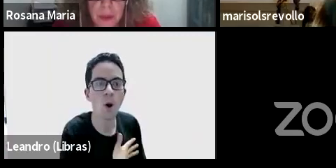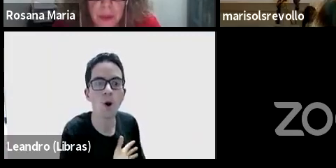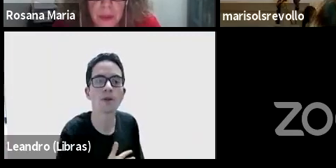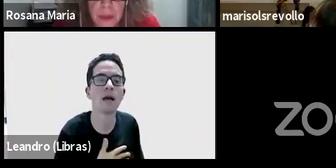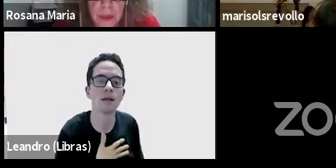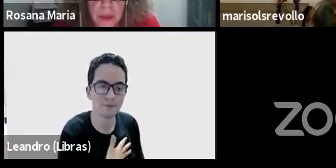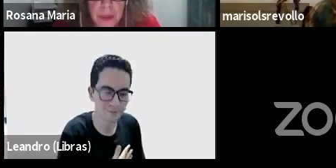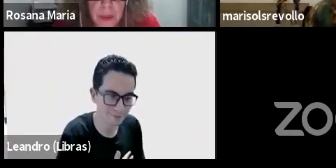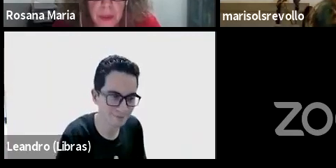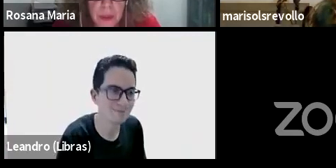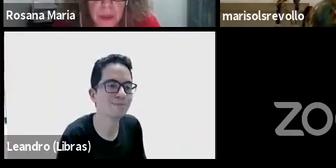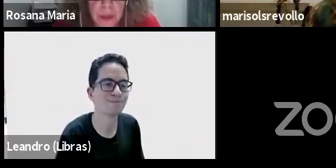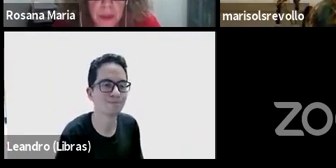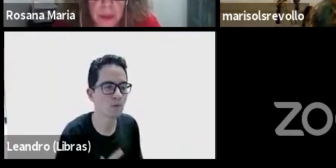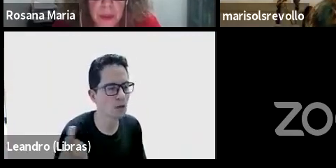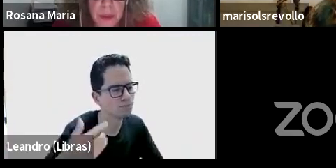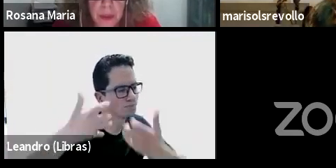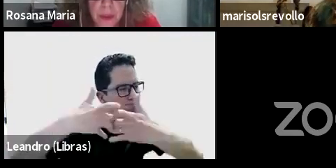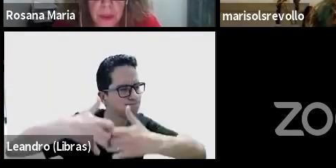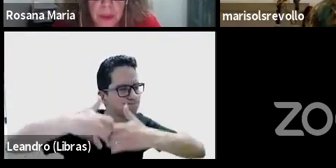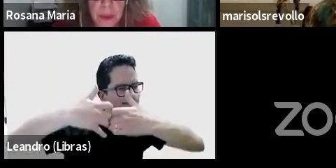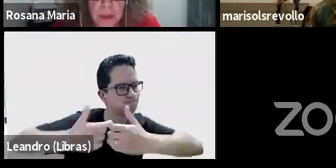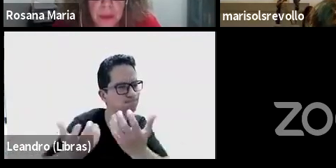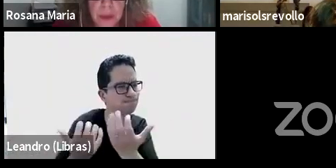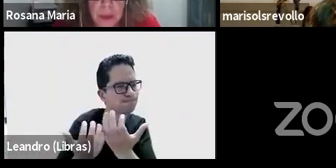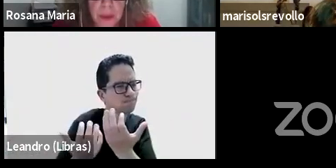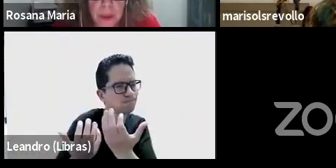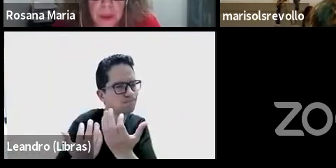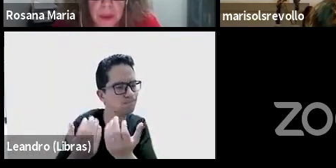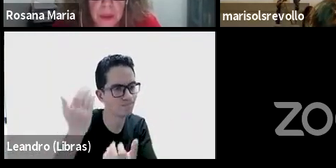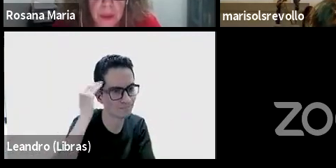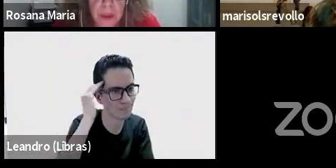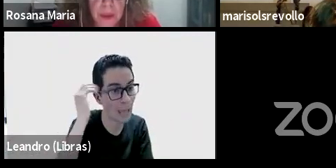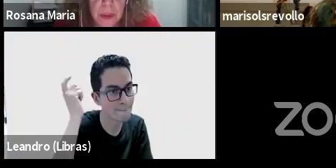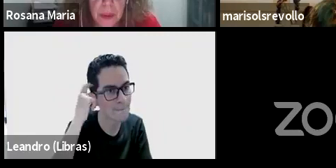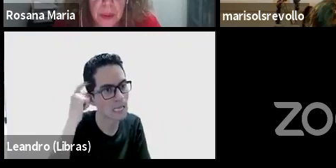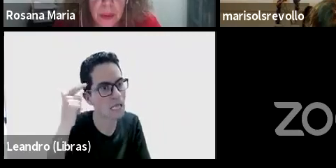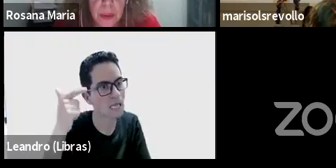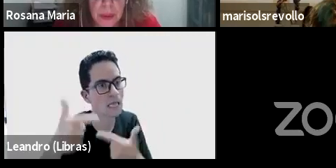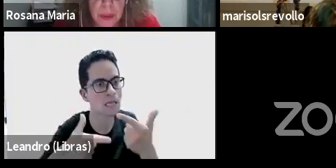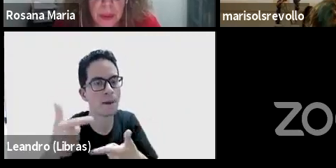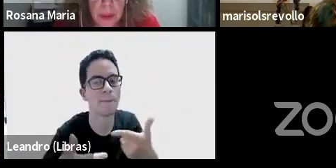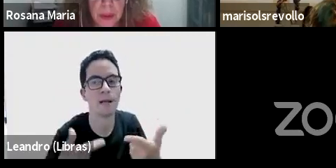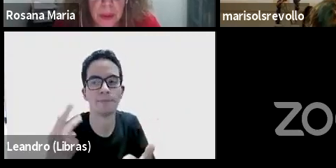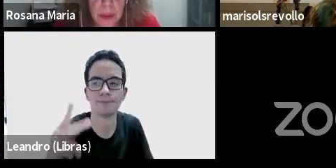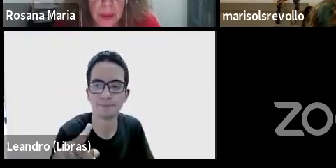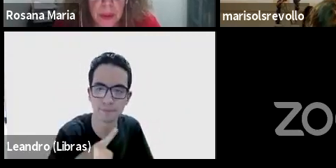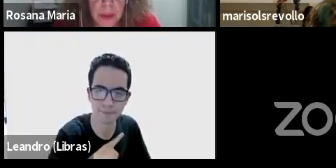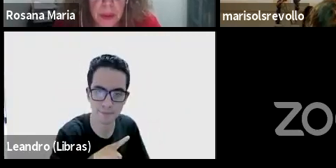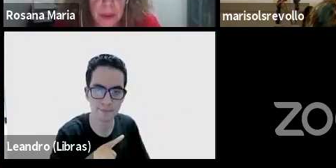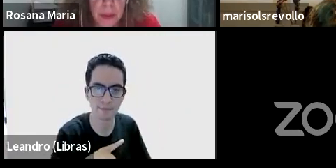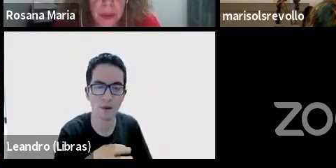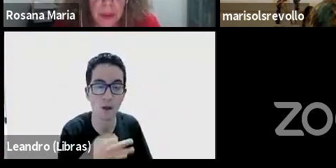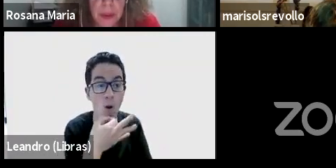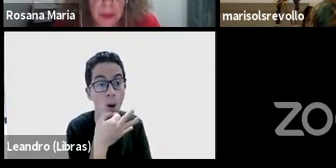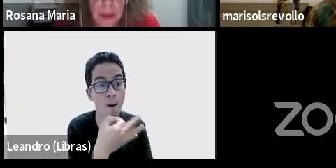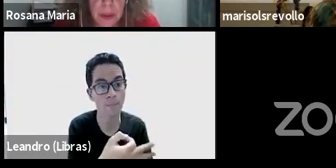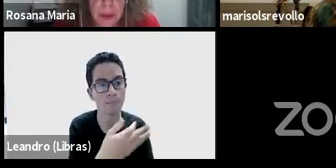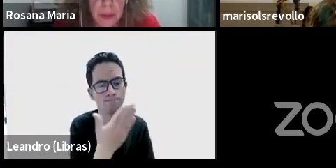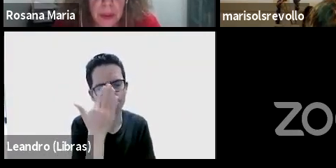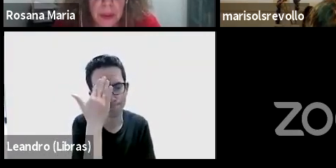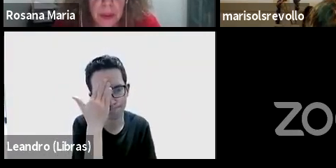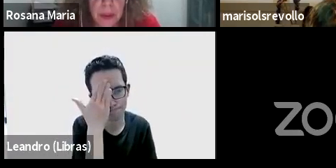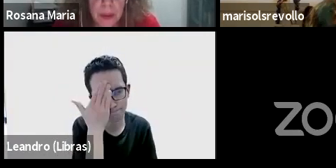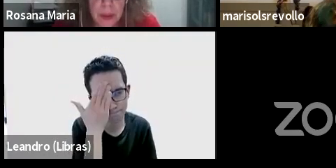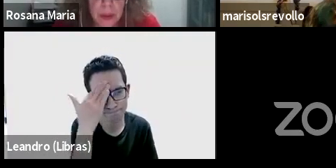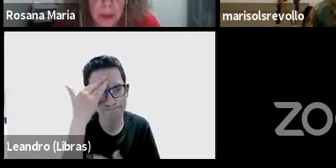cabeça fervilhando aqui, pensando nos trabalhos, né? E eu acho que é isso. Eu queria te agradecer